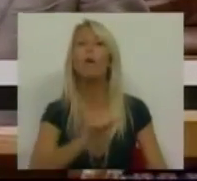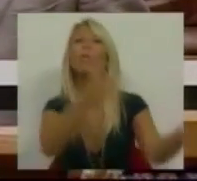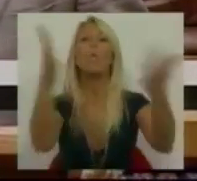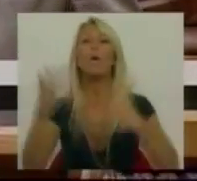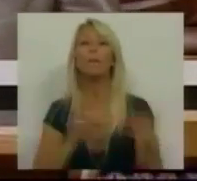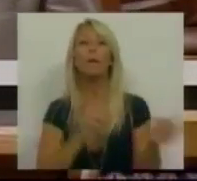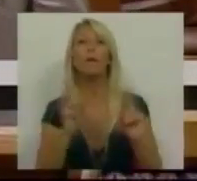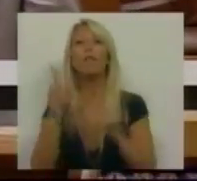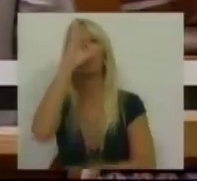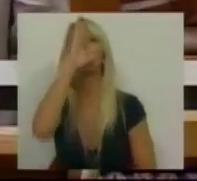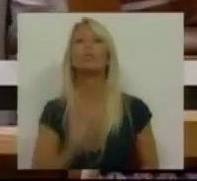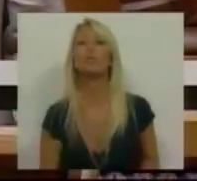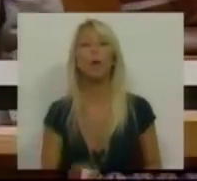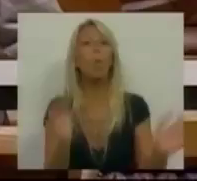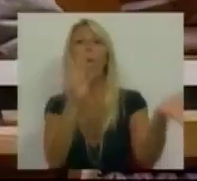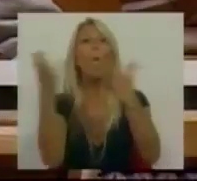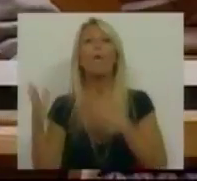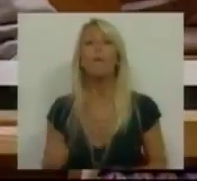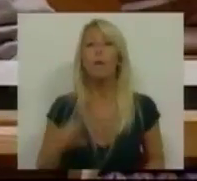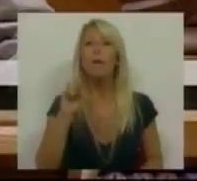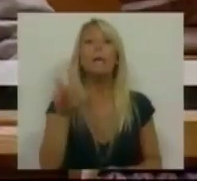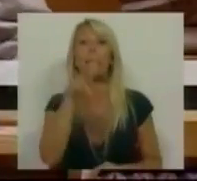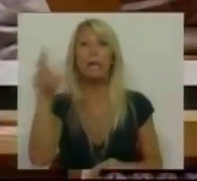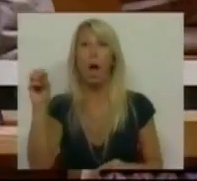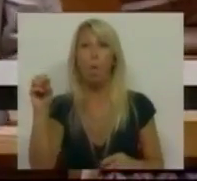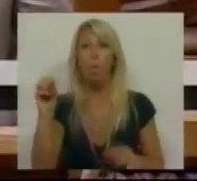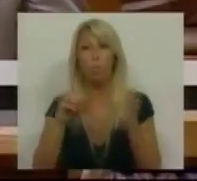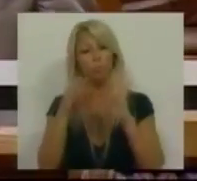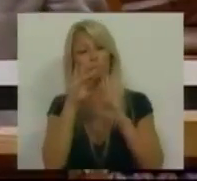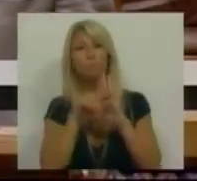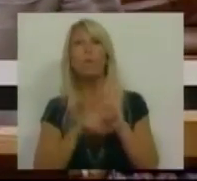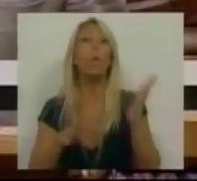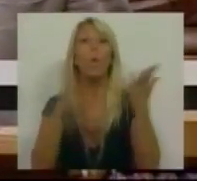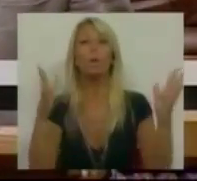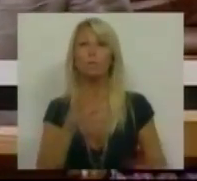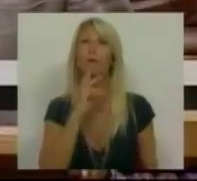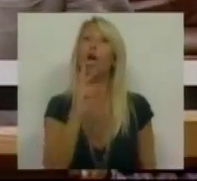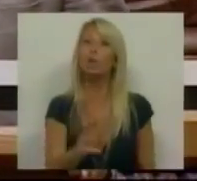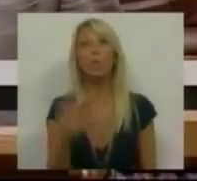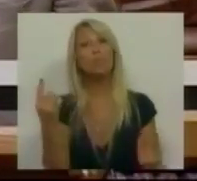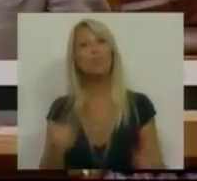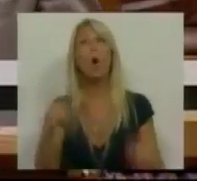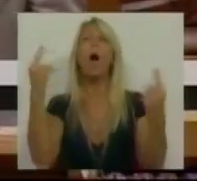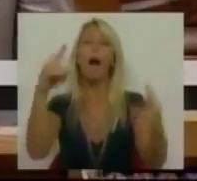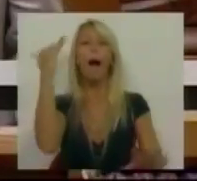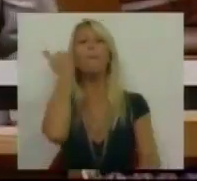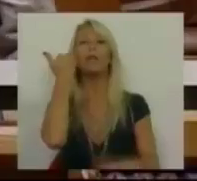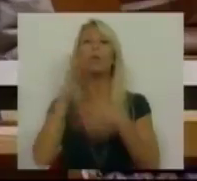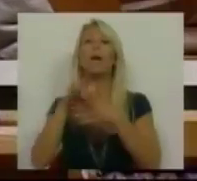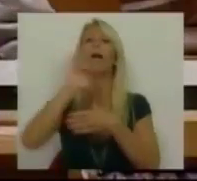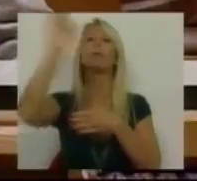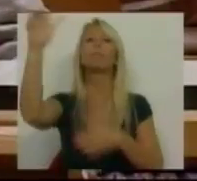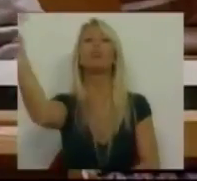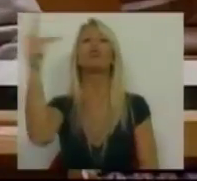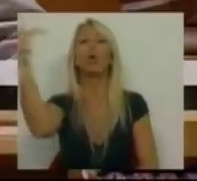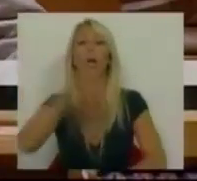reforma do Estado, onde está o seu guião, a única resposta que existe é que há uma carta enviada por Passos Coelho à Troika. Não